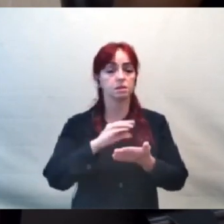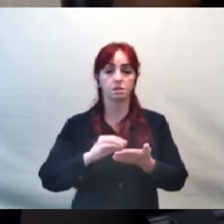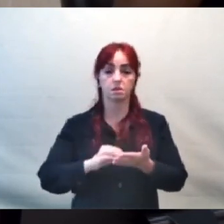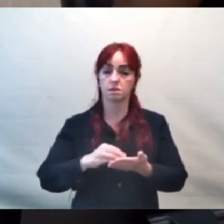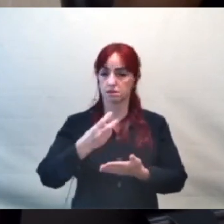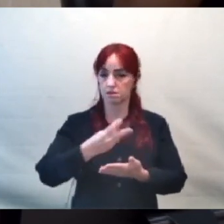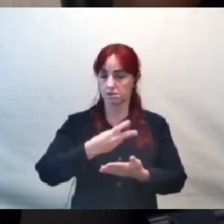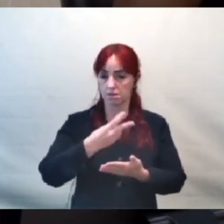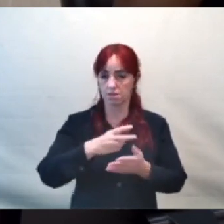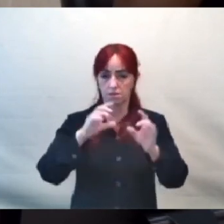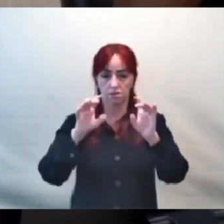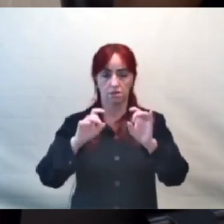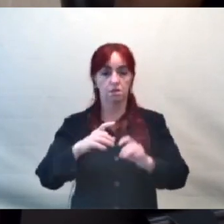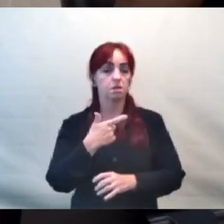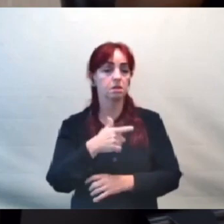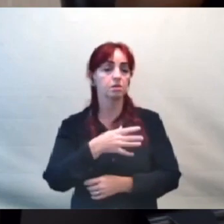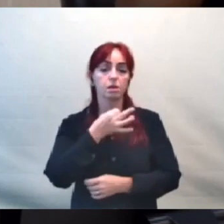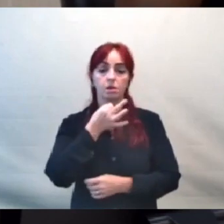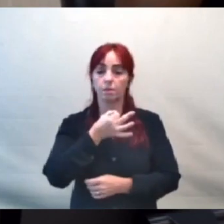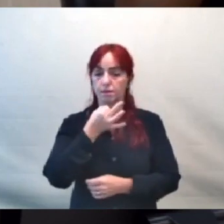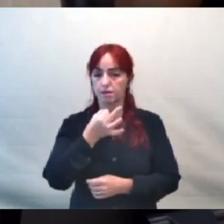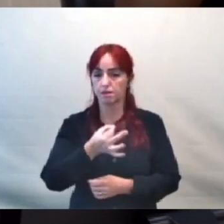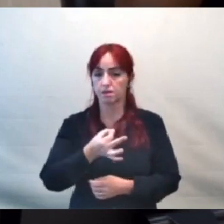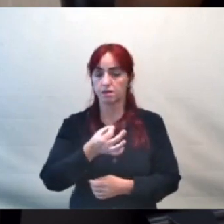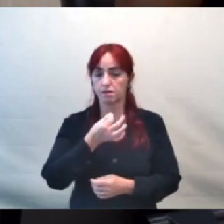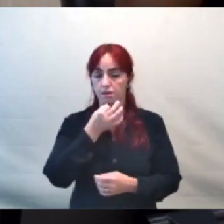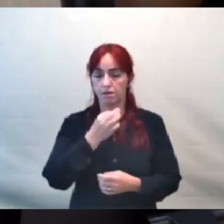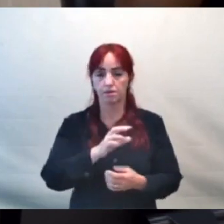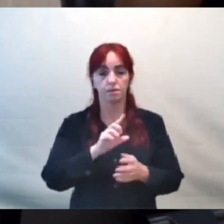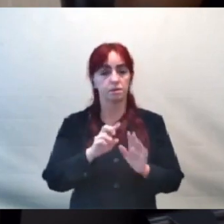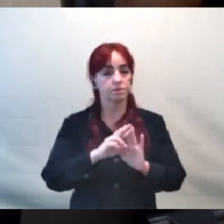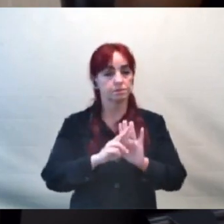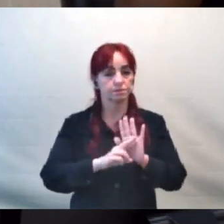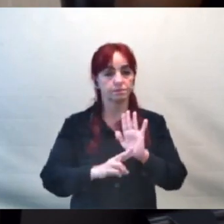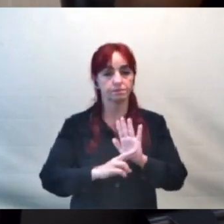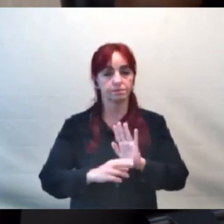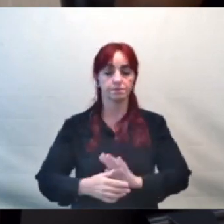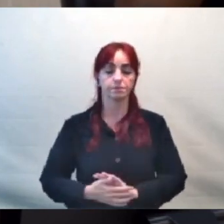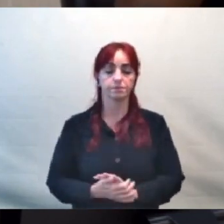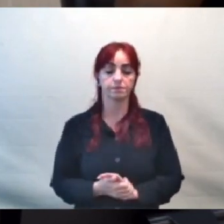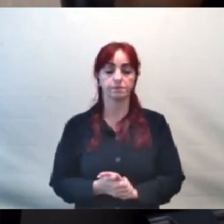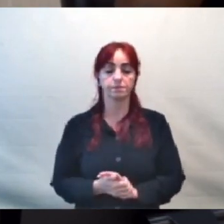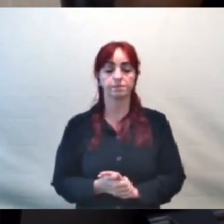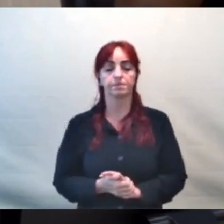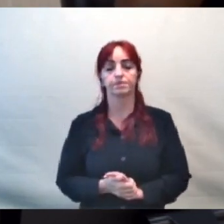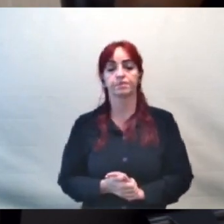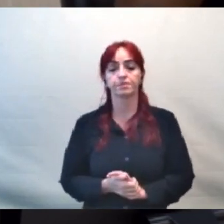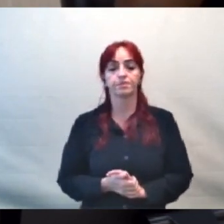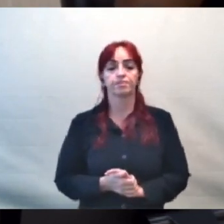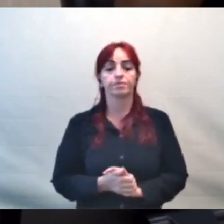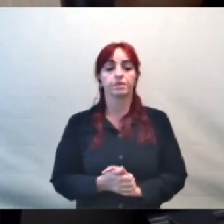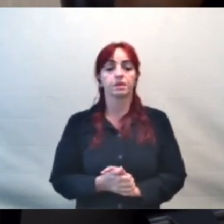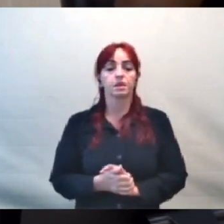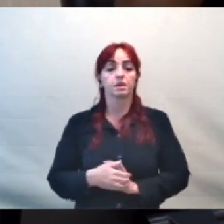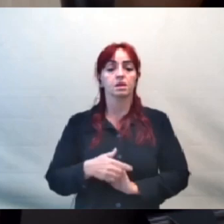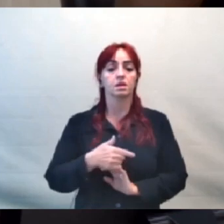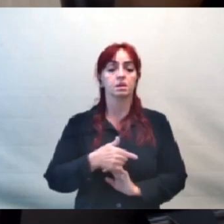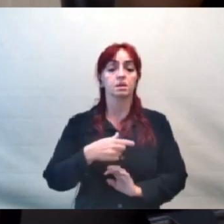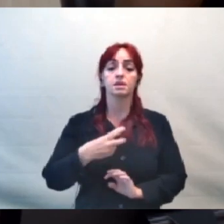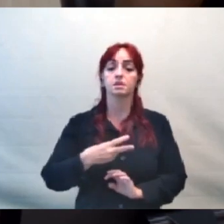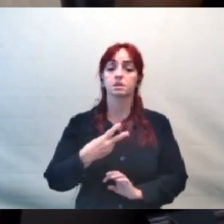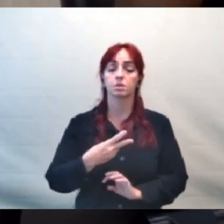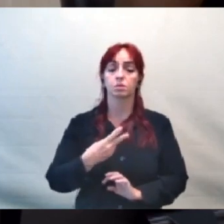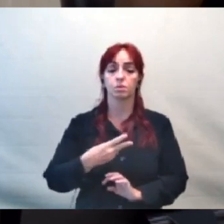não ter havido impugnação dessa nos termos regimentais. Segunda, é audiência pública.